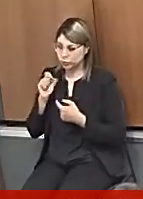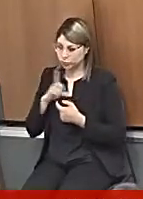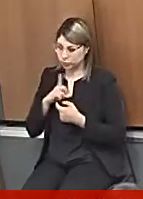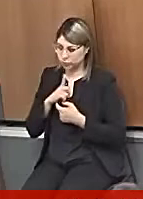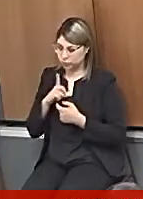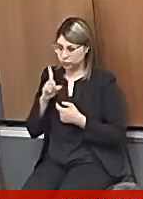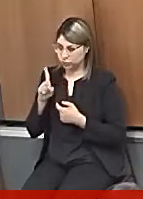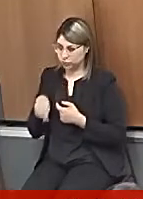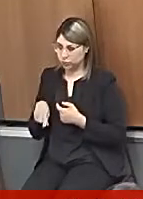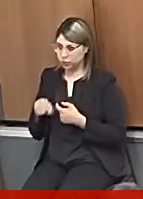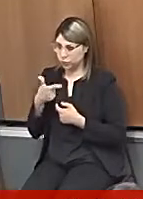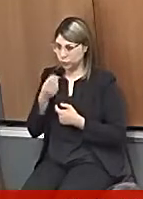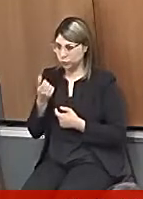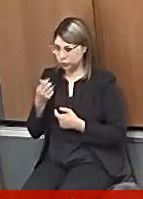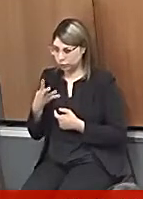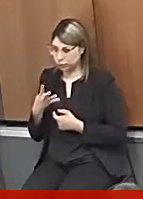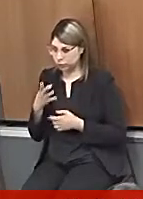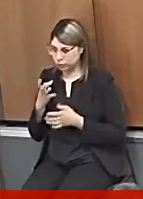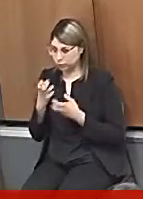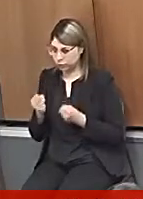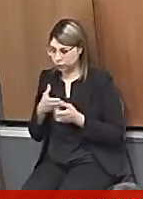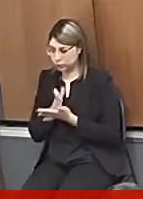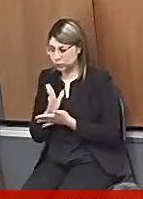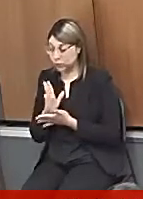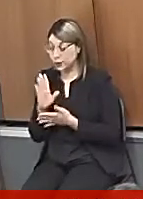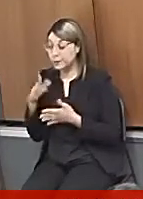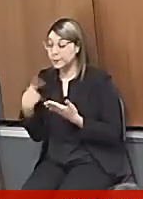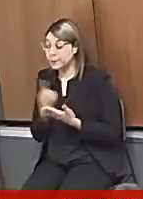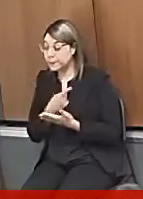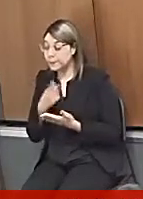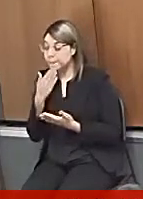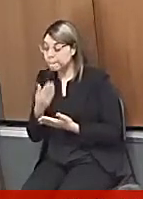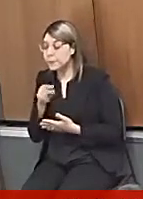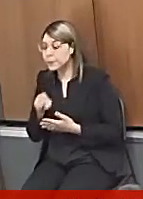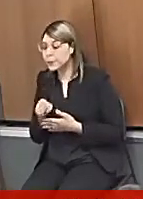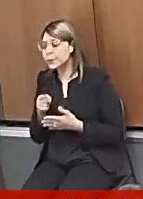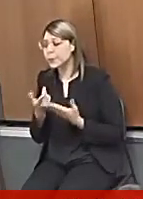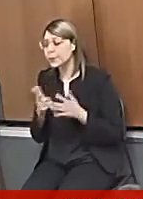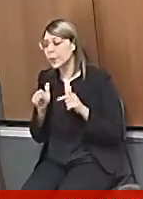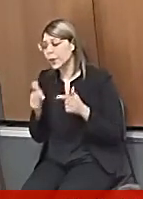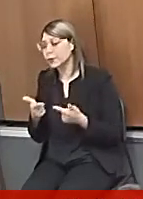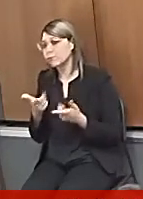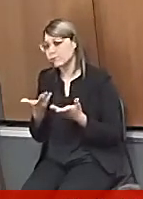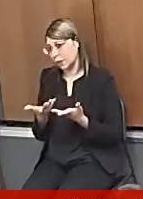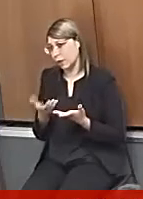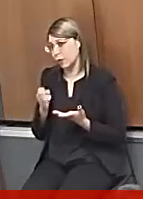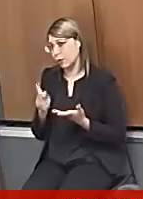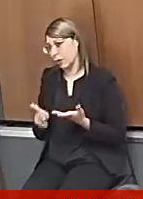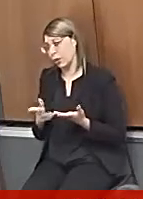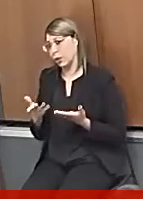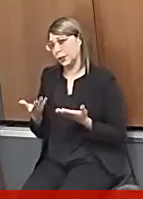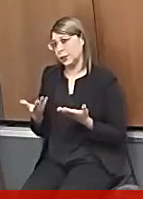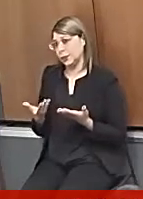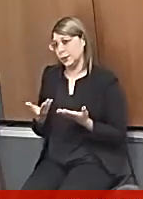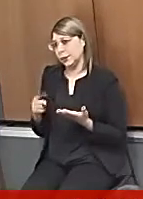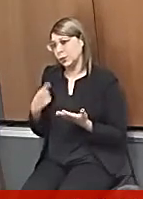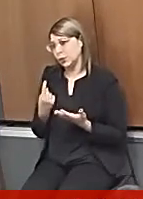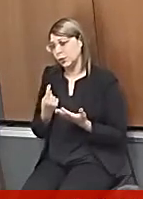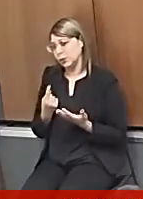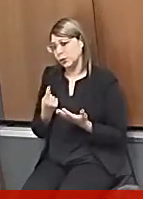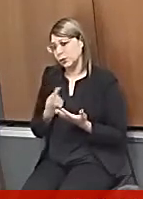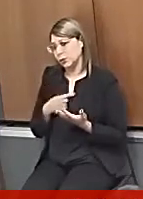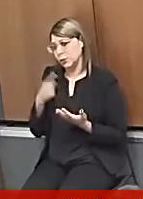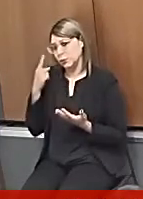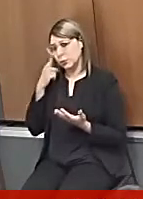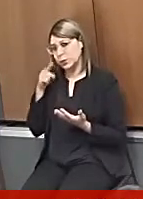também 2014 quando nós discutíamos hoje da mediação nós pensamos olha de qualquer jeito a gente não sabe se ele tivera